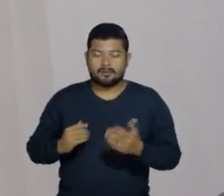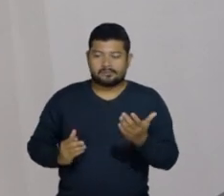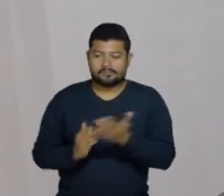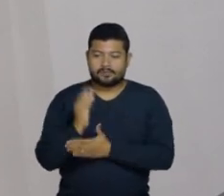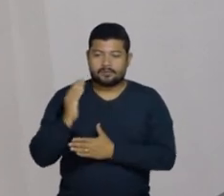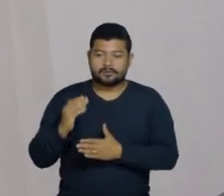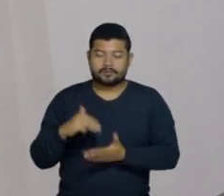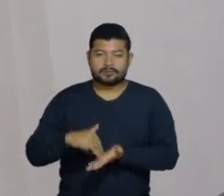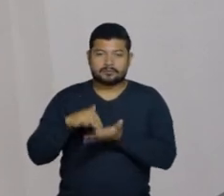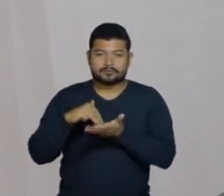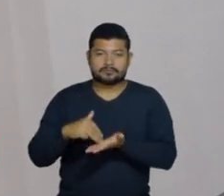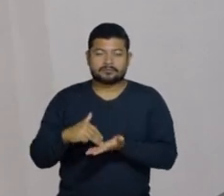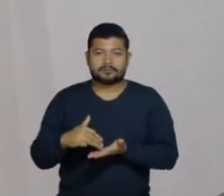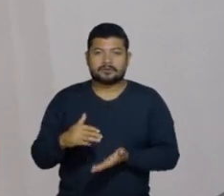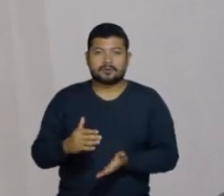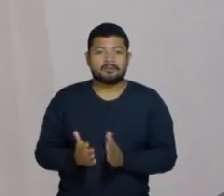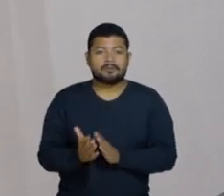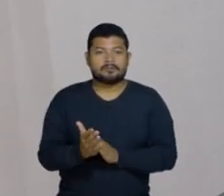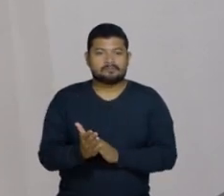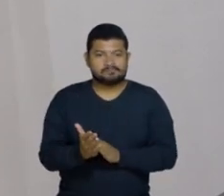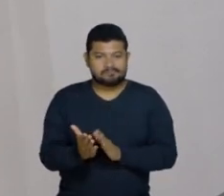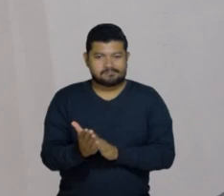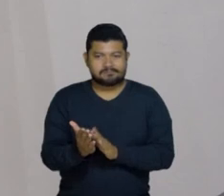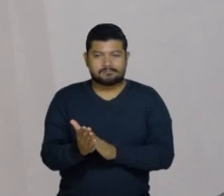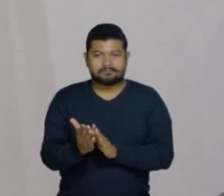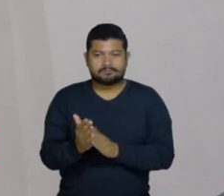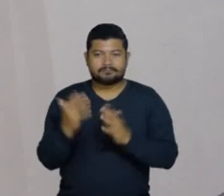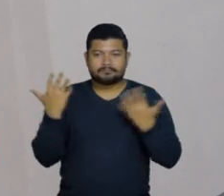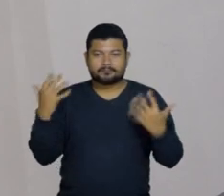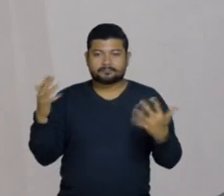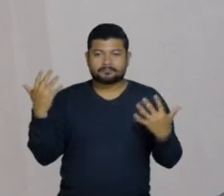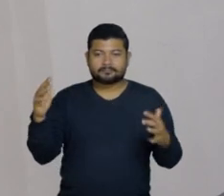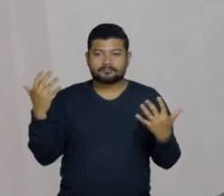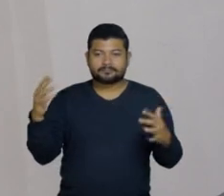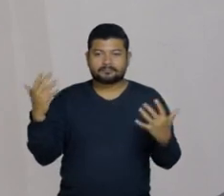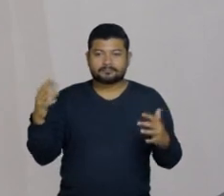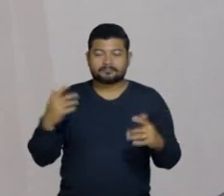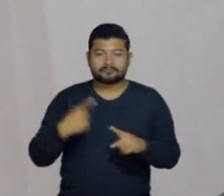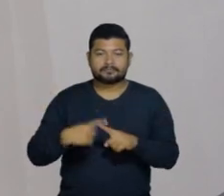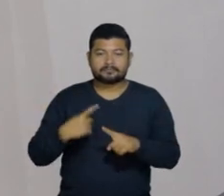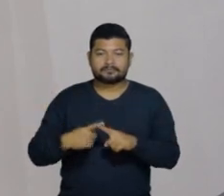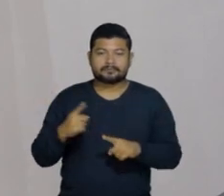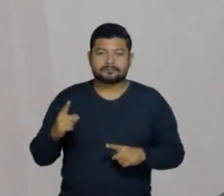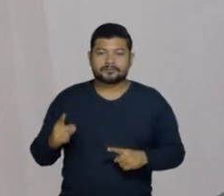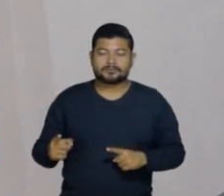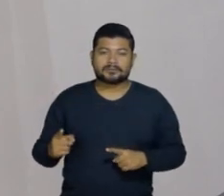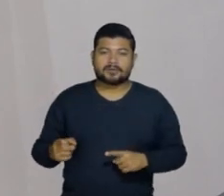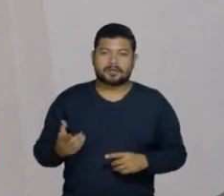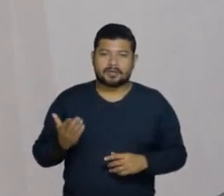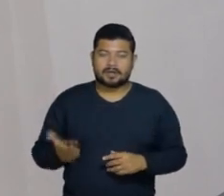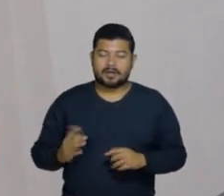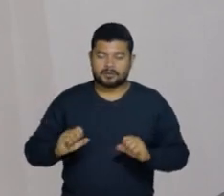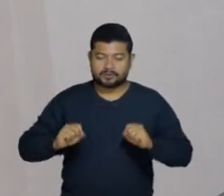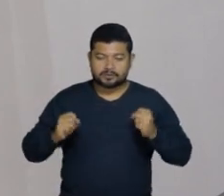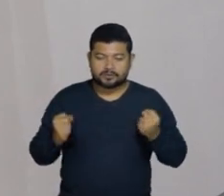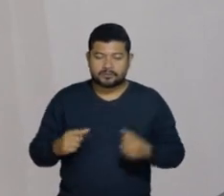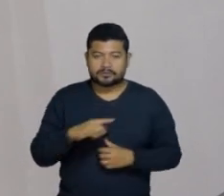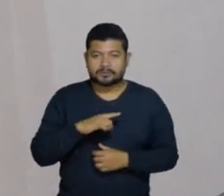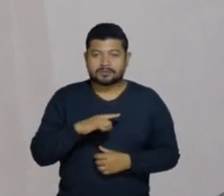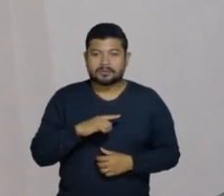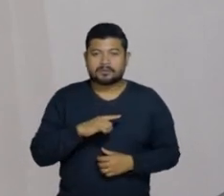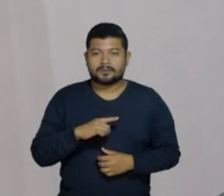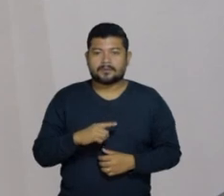essa moção de aplausos pelo seu trabalho, pelo seu empenho, pela sua dedicação, que faz parte, sim, da segurança pública de Santa